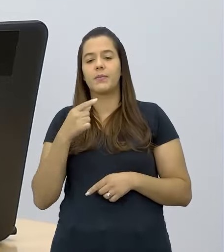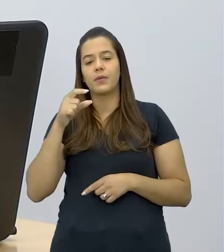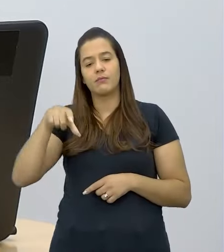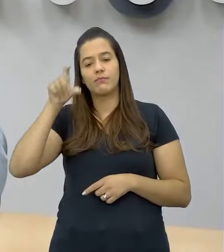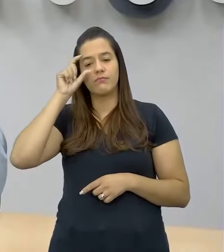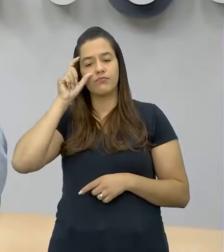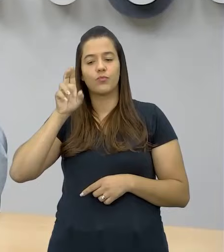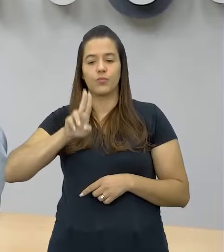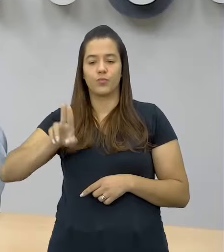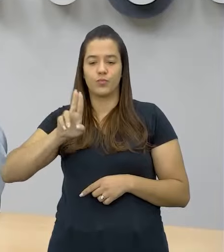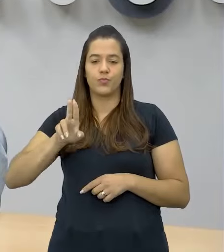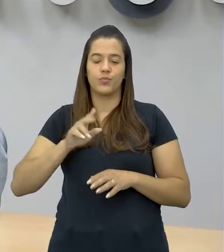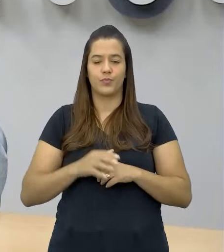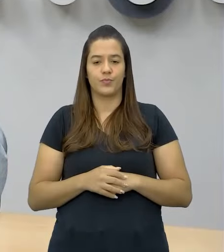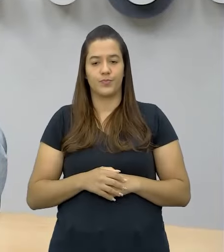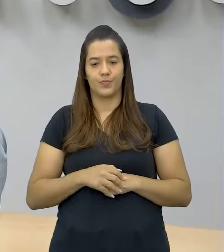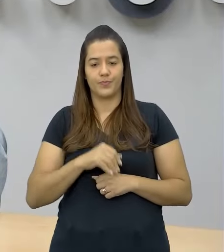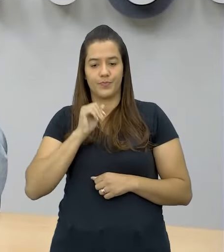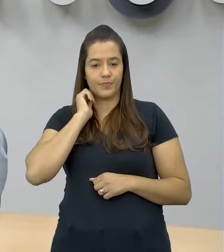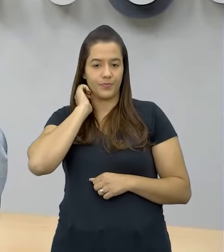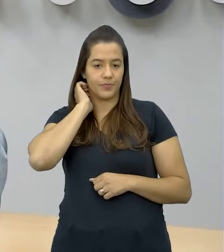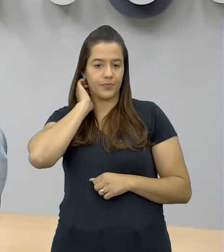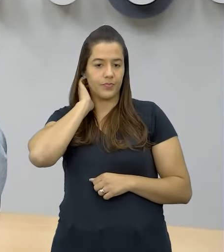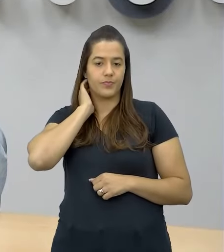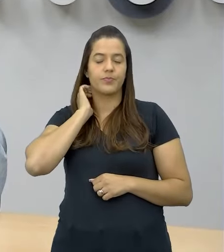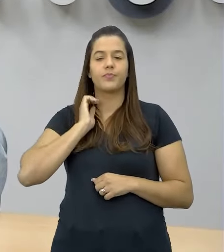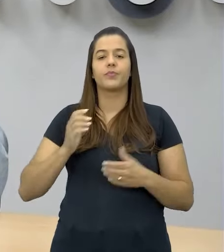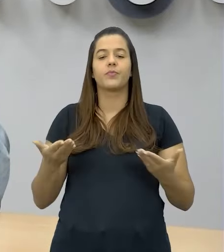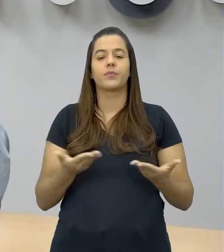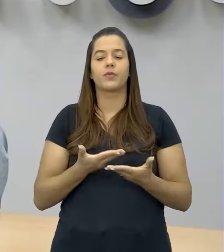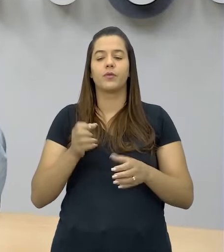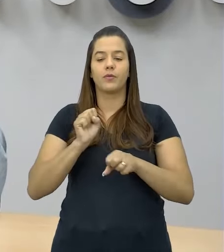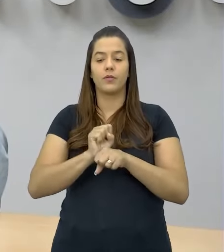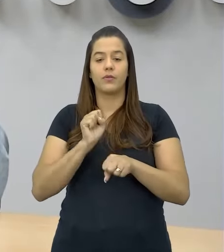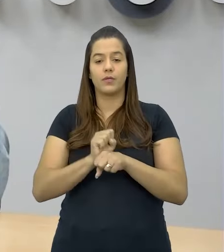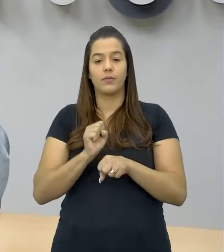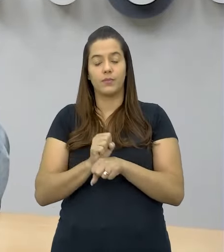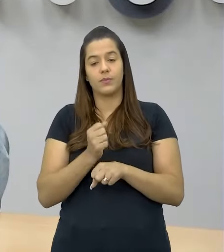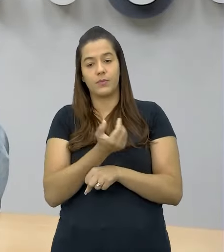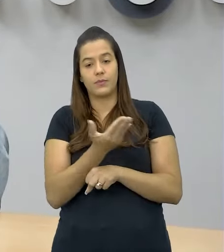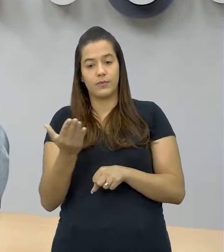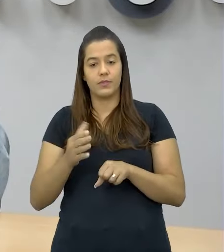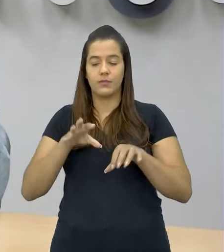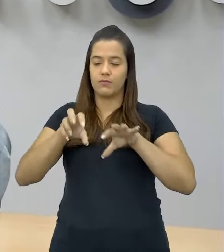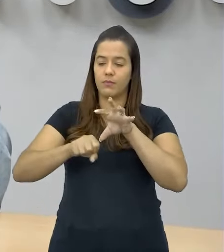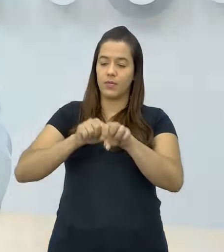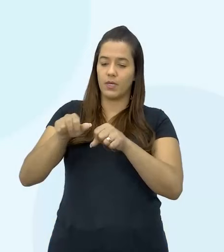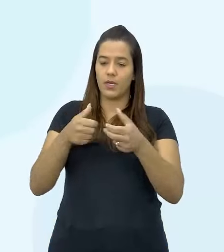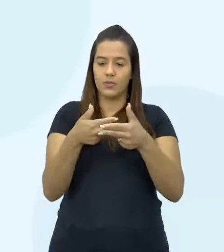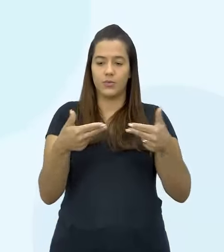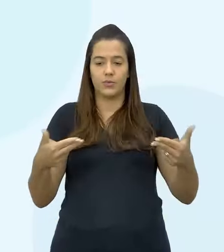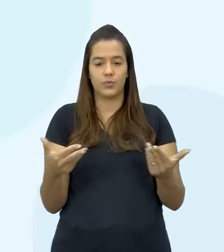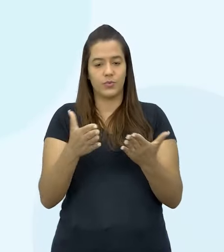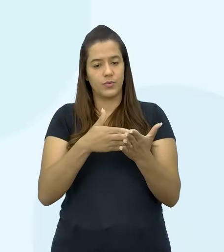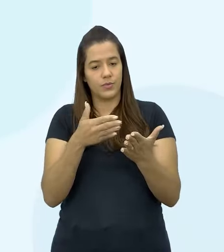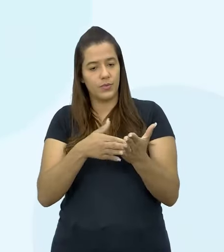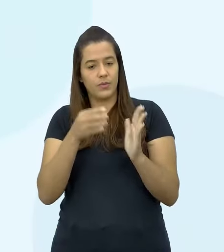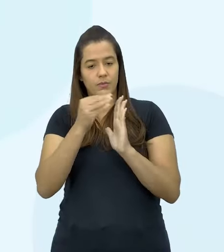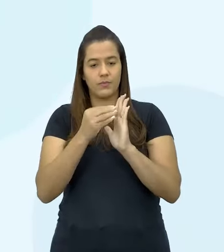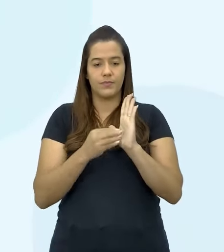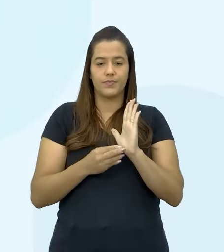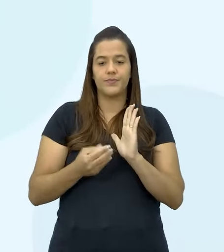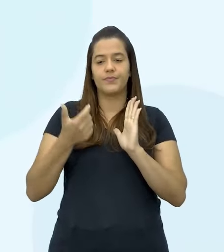Bruno? Vamos. Bom, então eu vou dar um tempinho aqui para os nossos colegas pegarem o seu diário de bordo aí, fazerem as